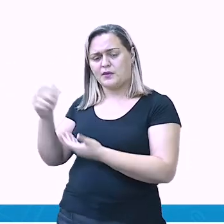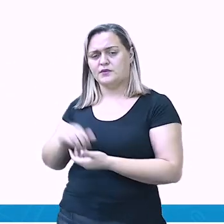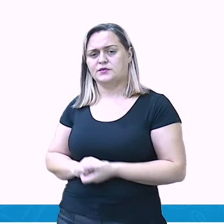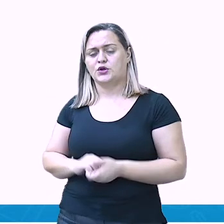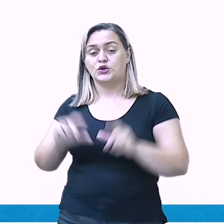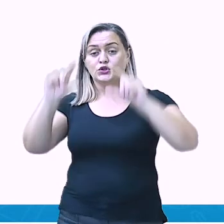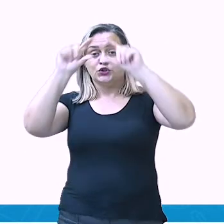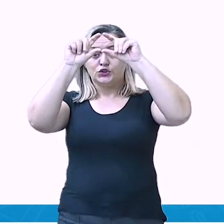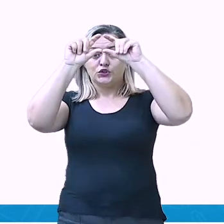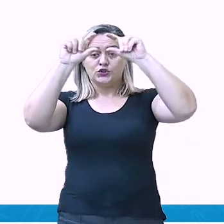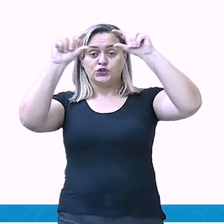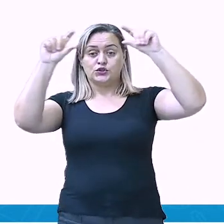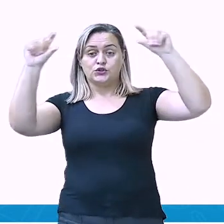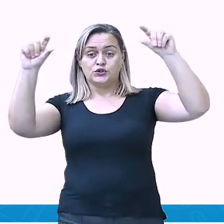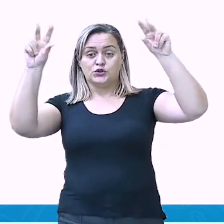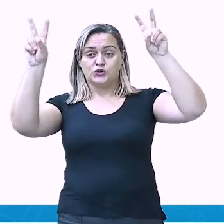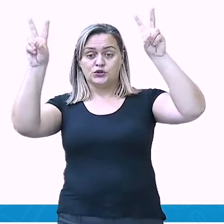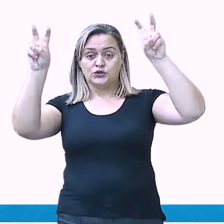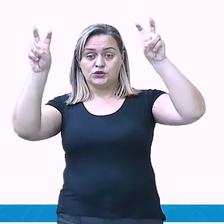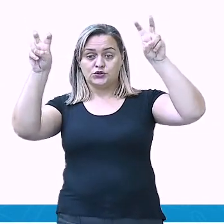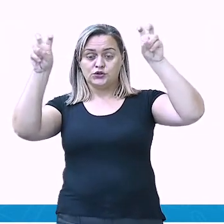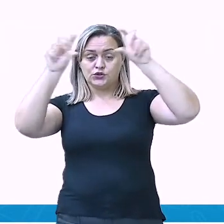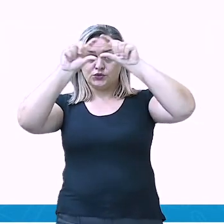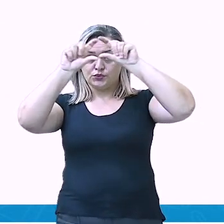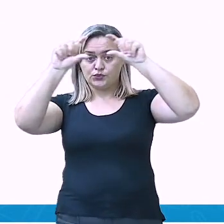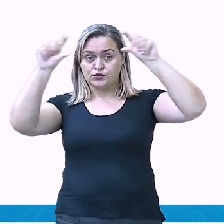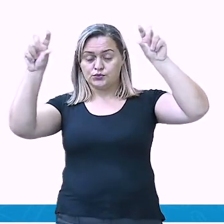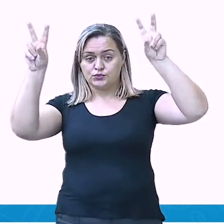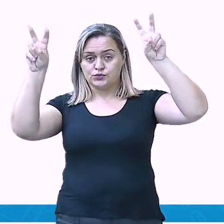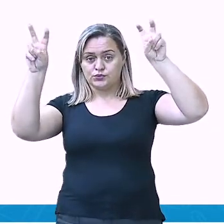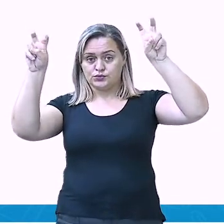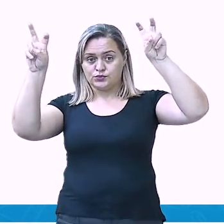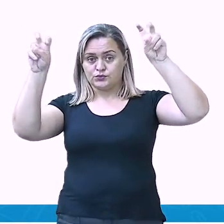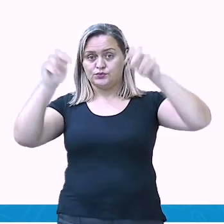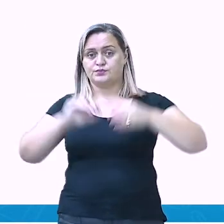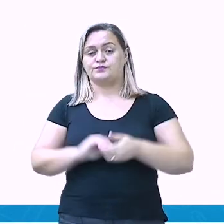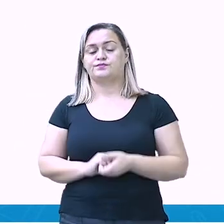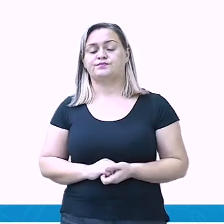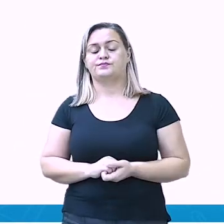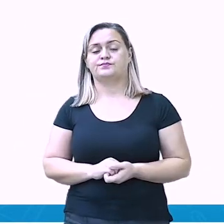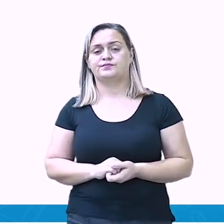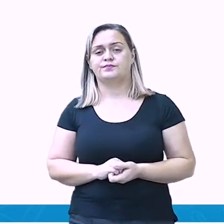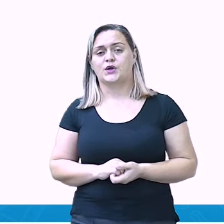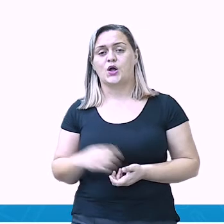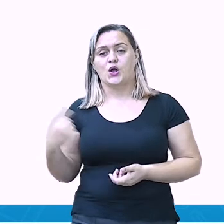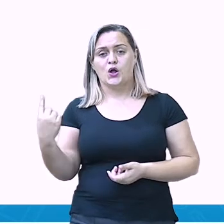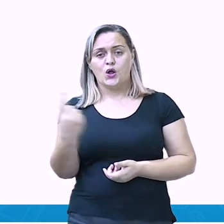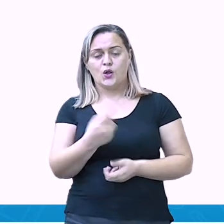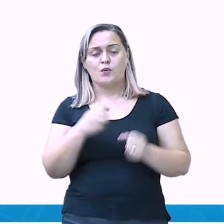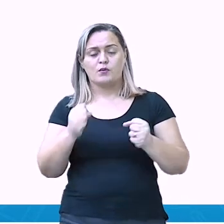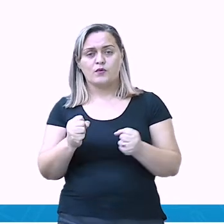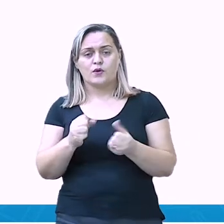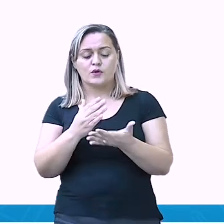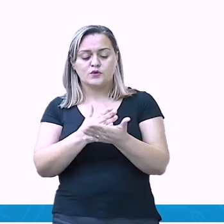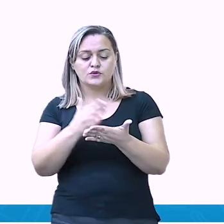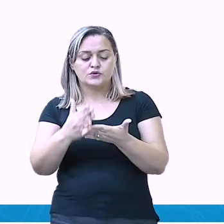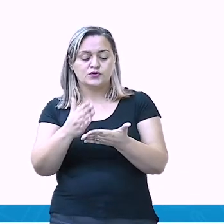do que se trata esse mapa que eu estou vendo. Neste caso aqui, nós estamos vendo uma